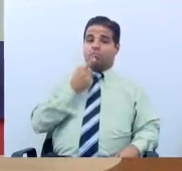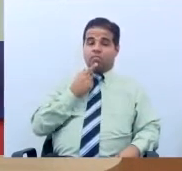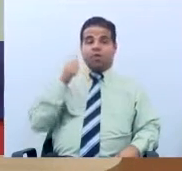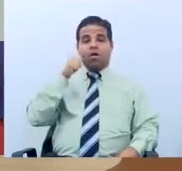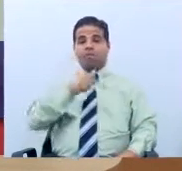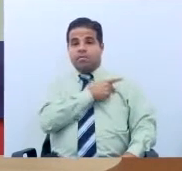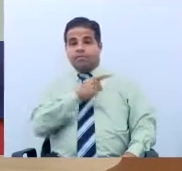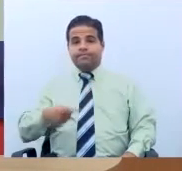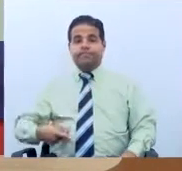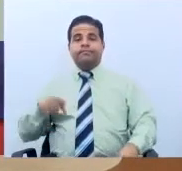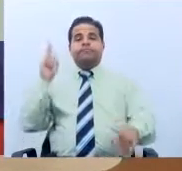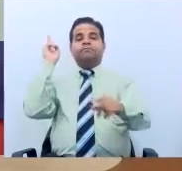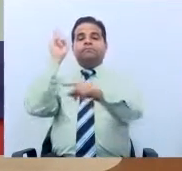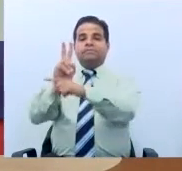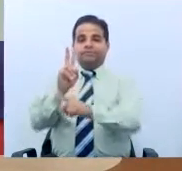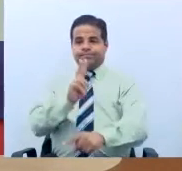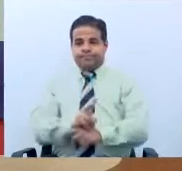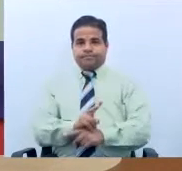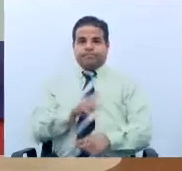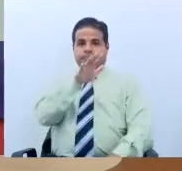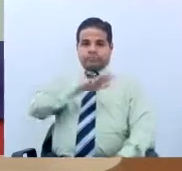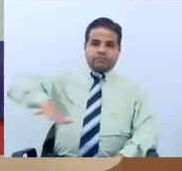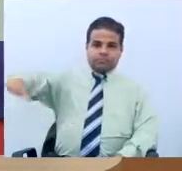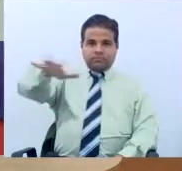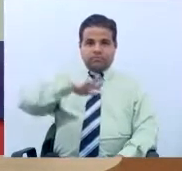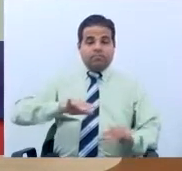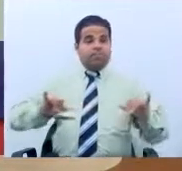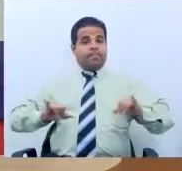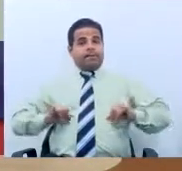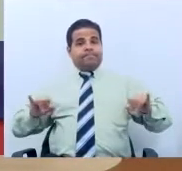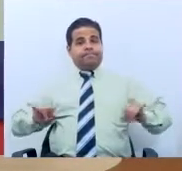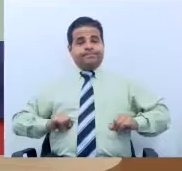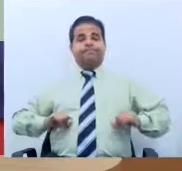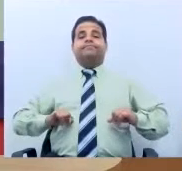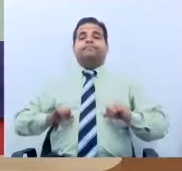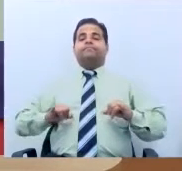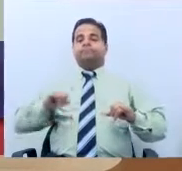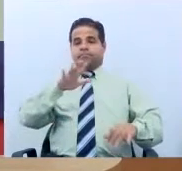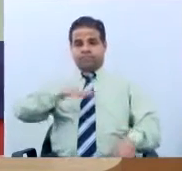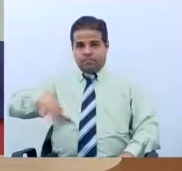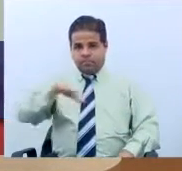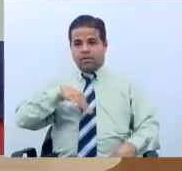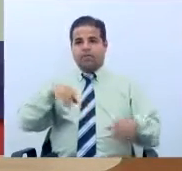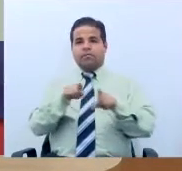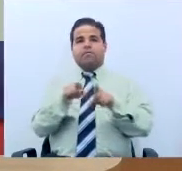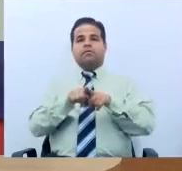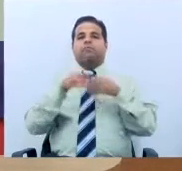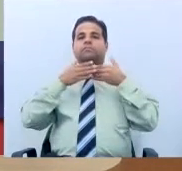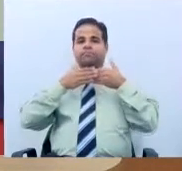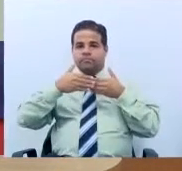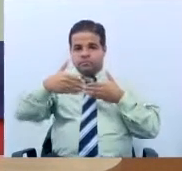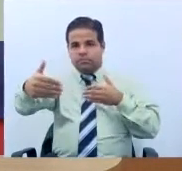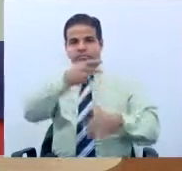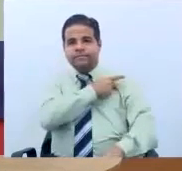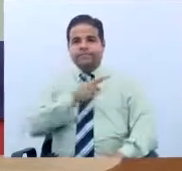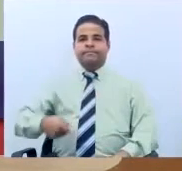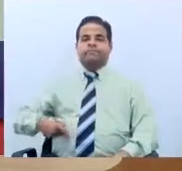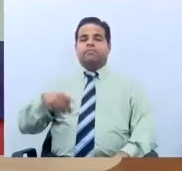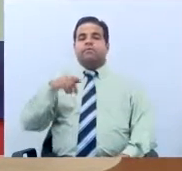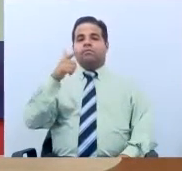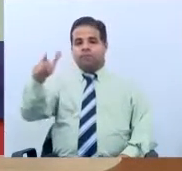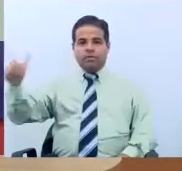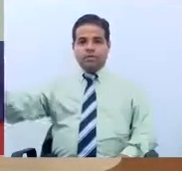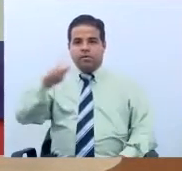presidente na sua defesa, o que vão sofrer, as consequências serão também os próximos presidentes, também